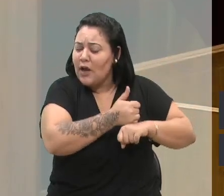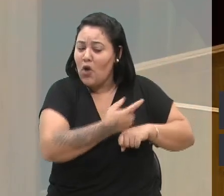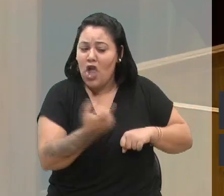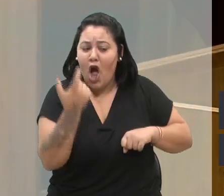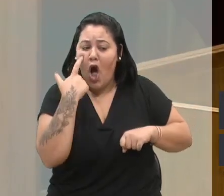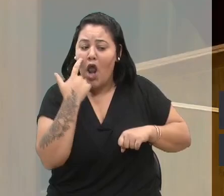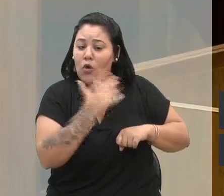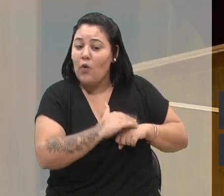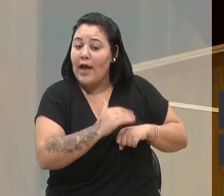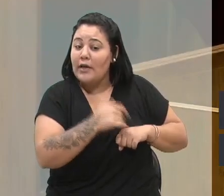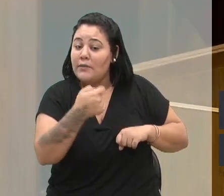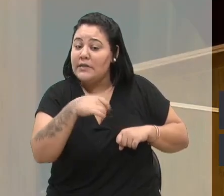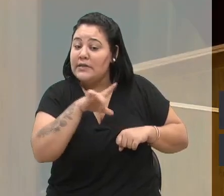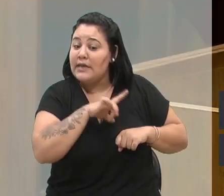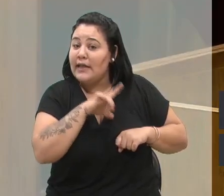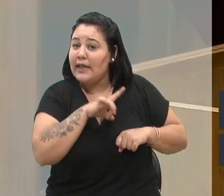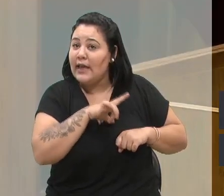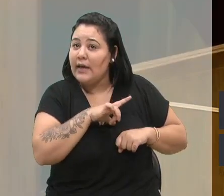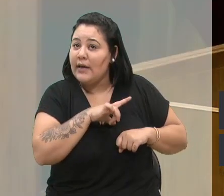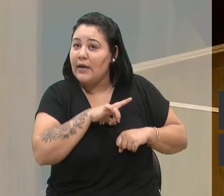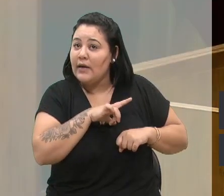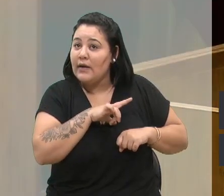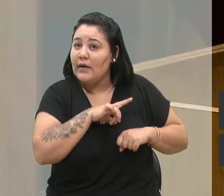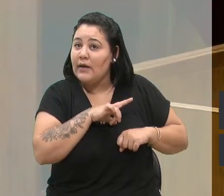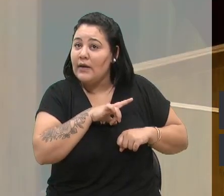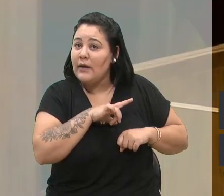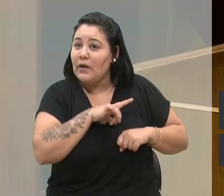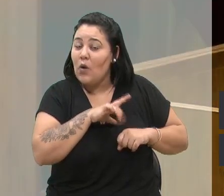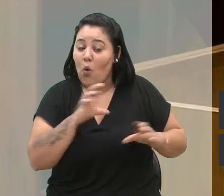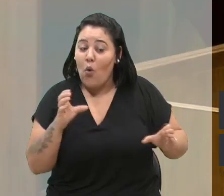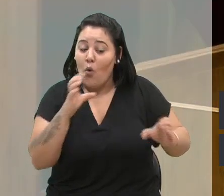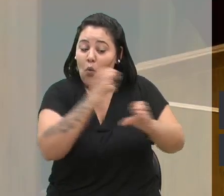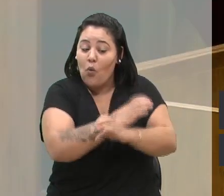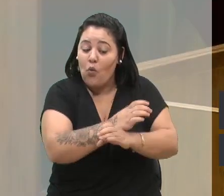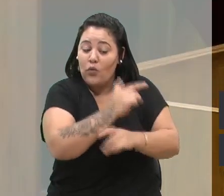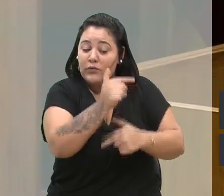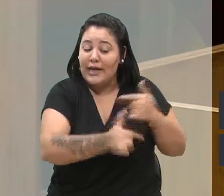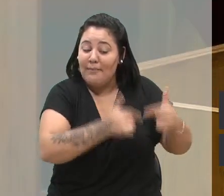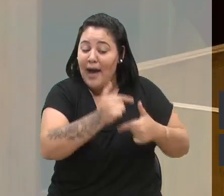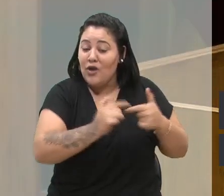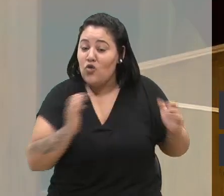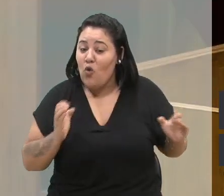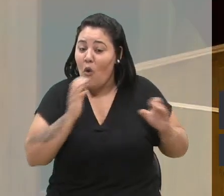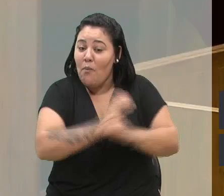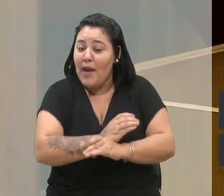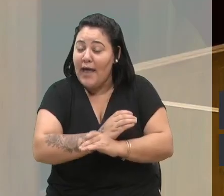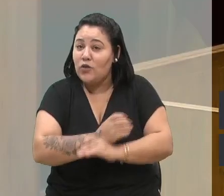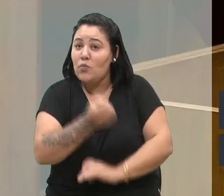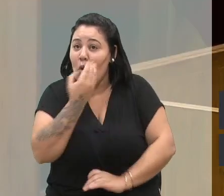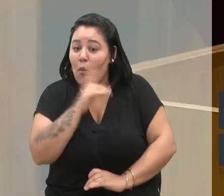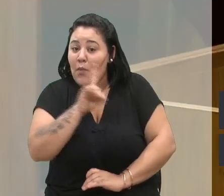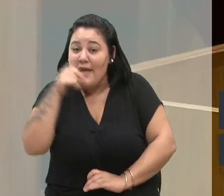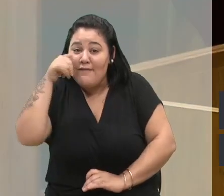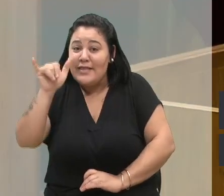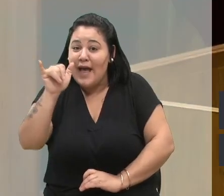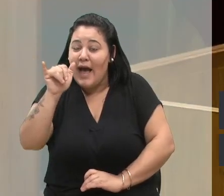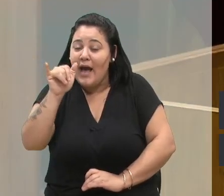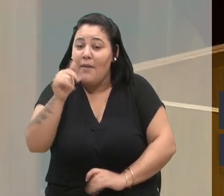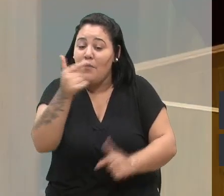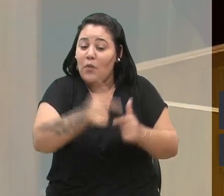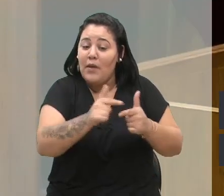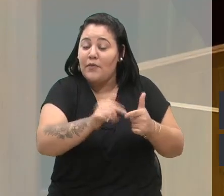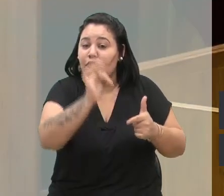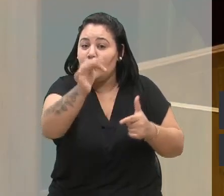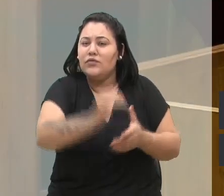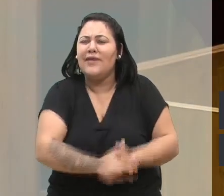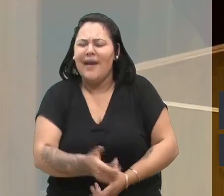haver compliance, um compliance bom, para que não aconteçam problemas. Vamos ver o que vai ser essa investigação.